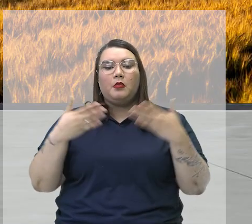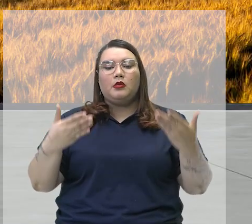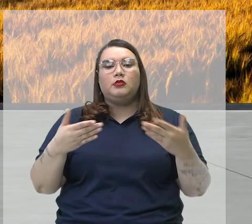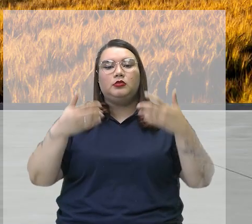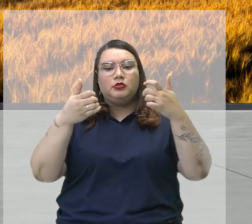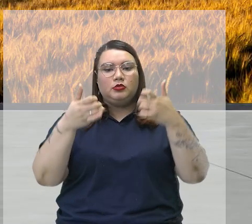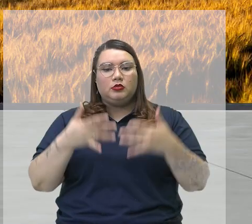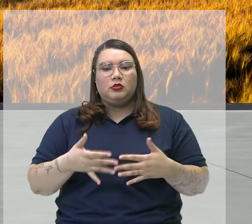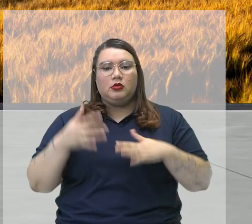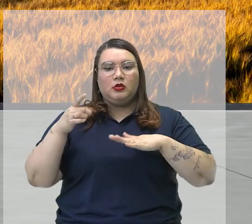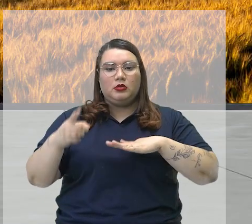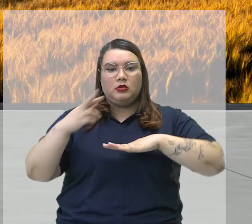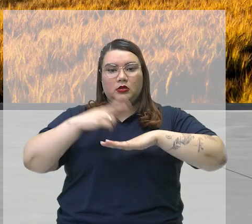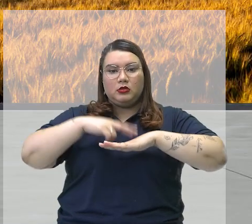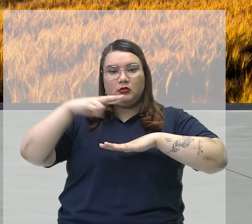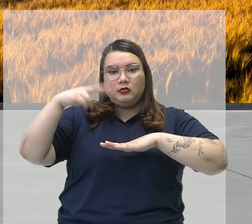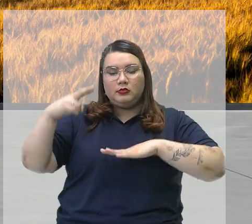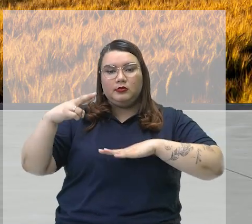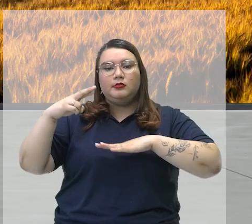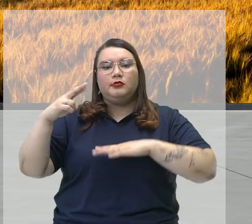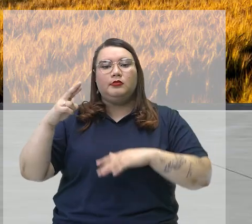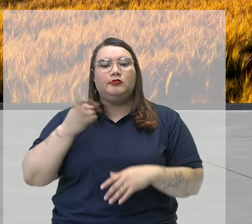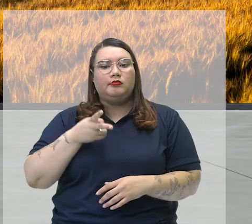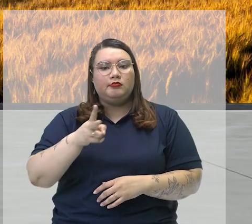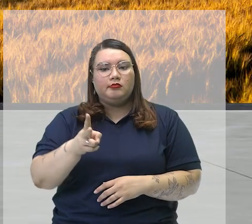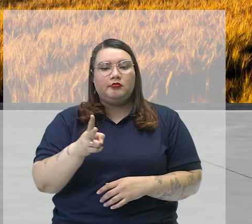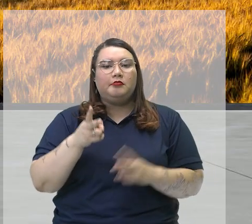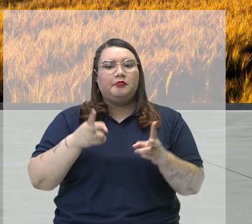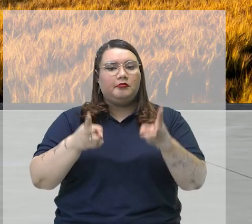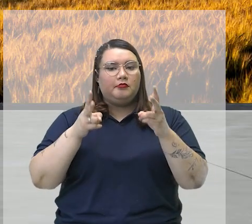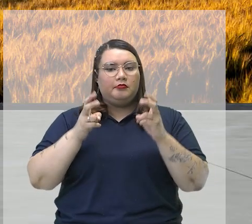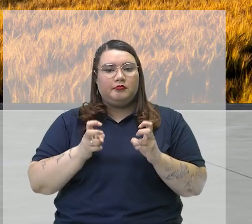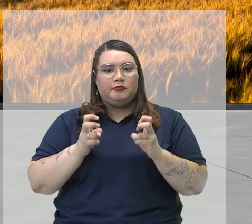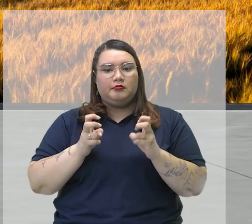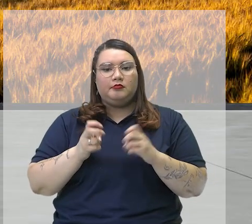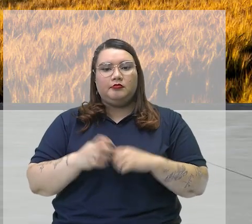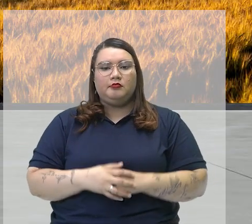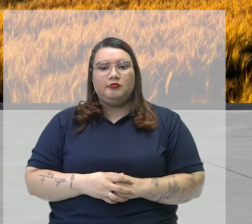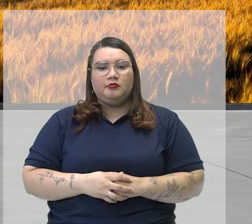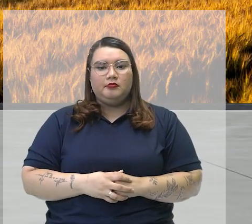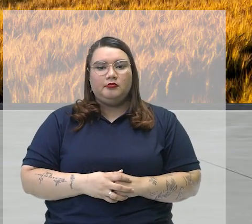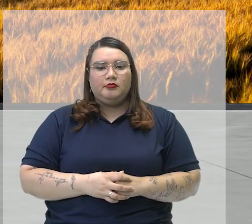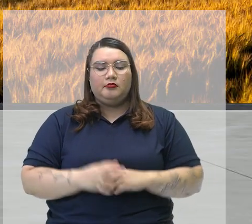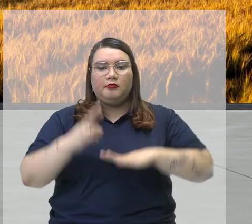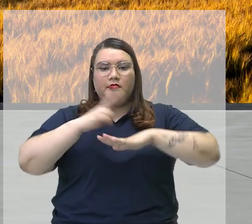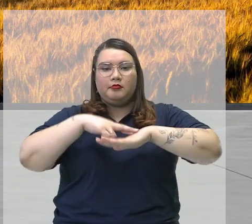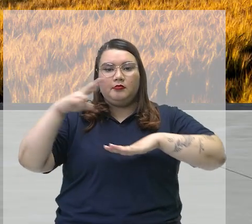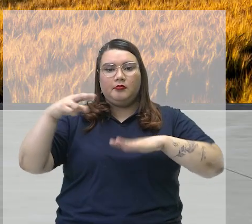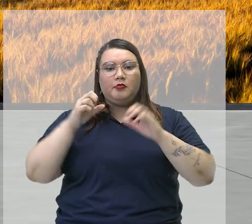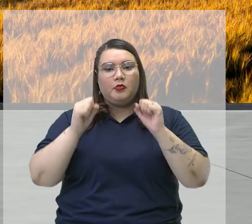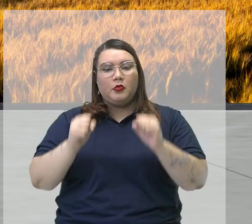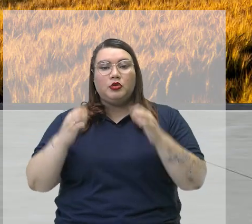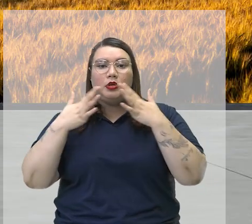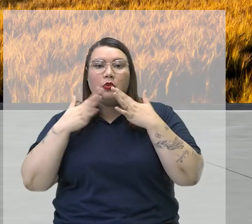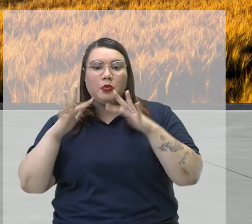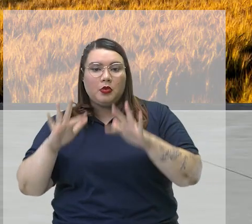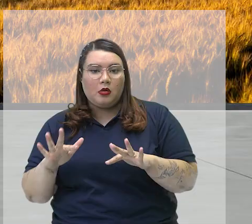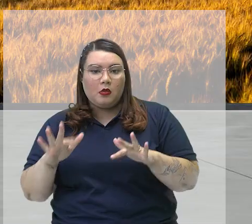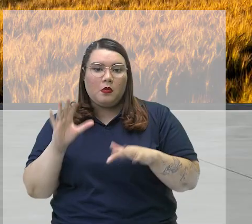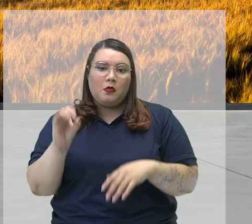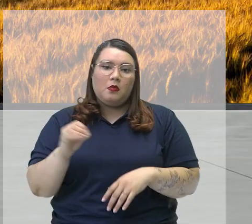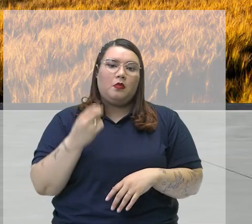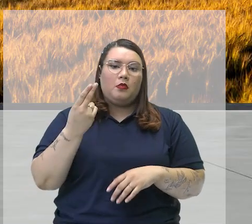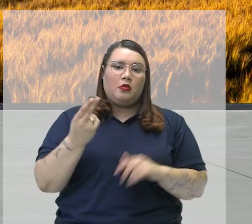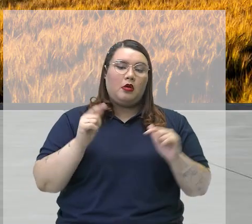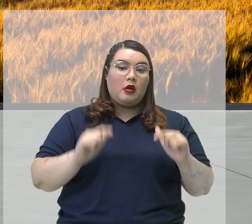fala dessa radioatividade, a gente sempre tem que perceber que a radioatividade ela pode ser natural também, mas